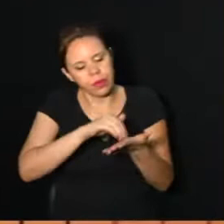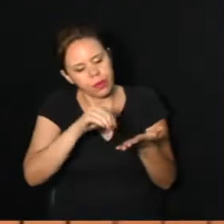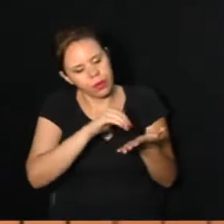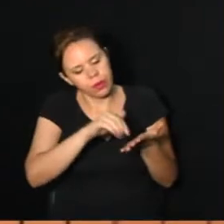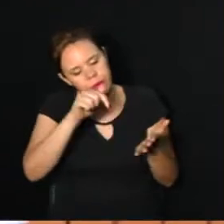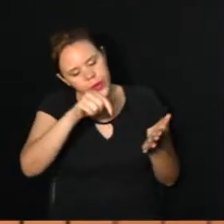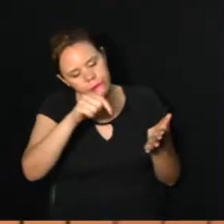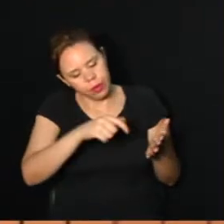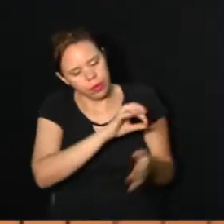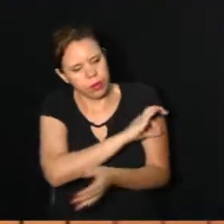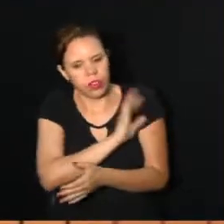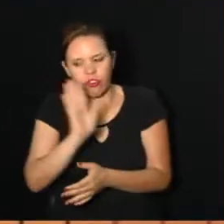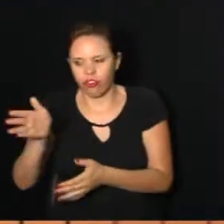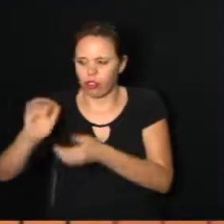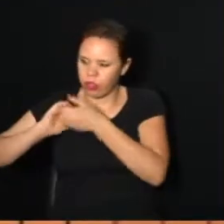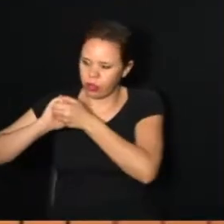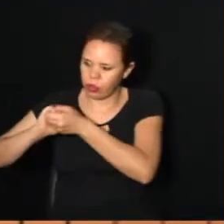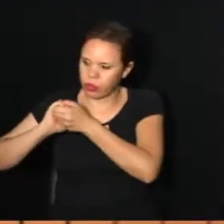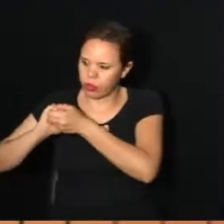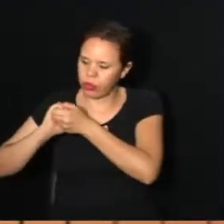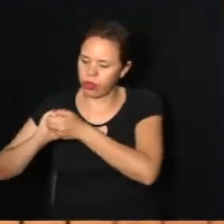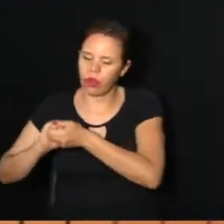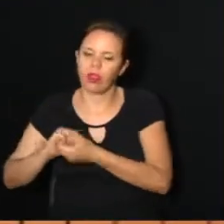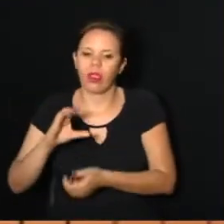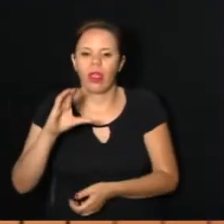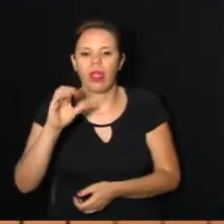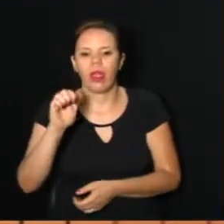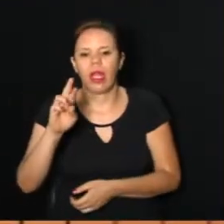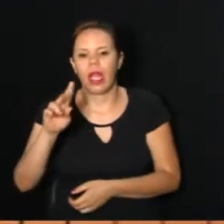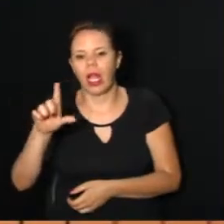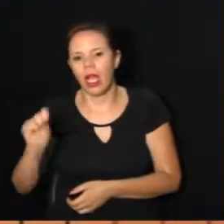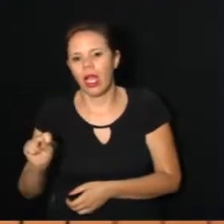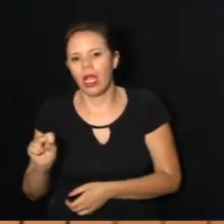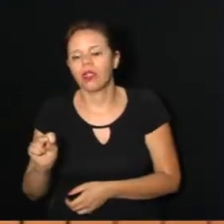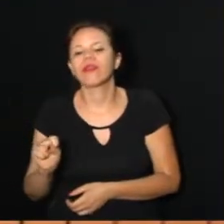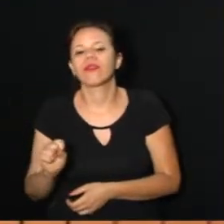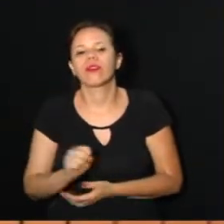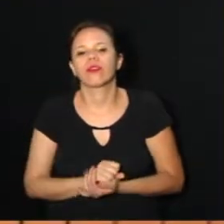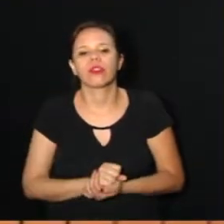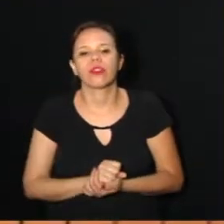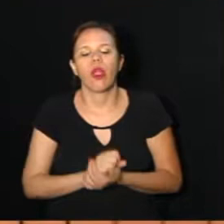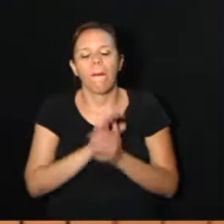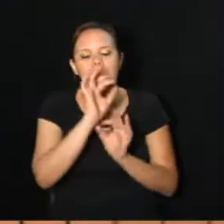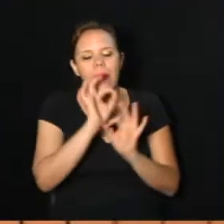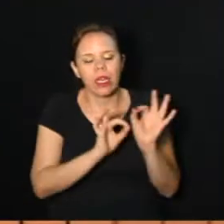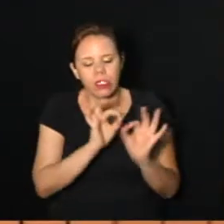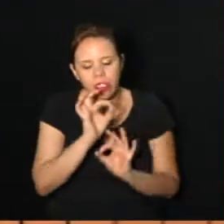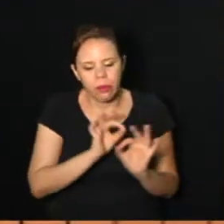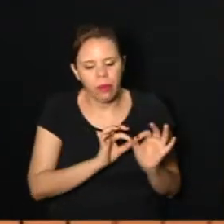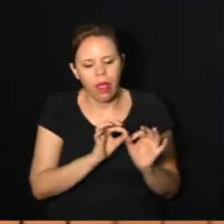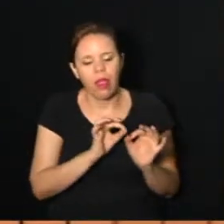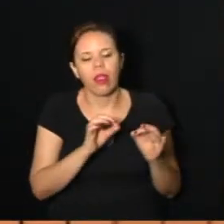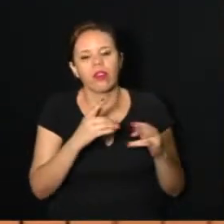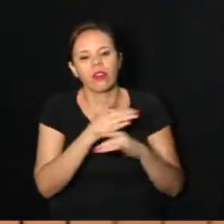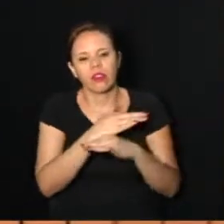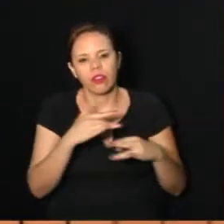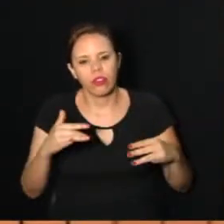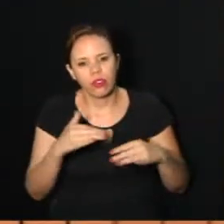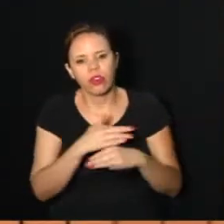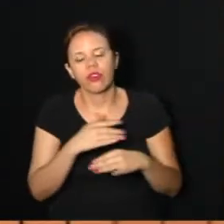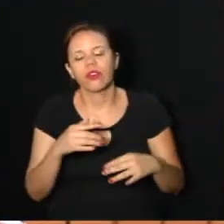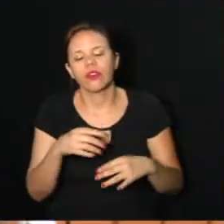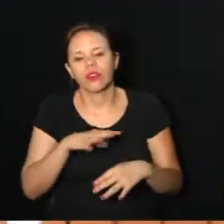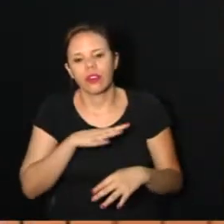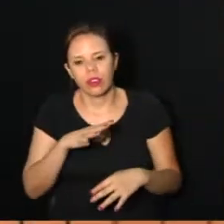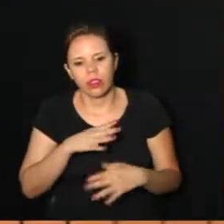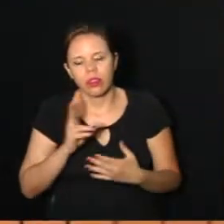já o cumprimento, o nosso secretário Carlos Augusto Santoro, secretário municipal de Planejamento e Urbanismo, que gentilmente